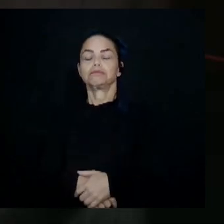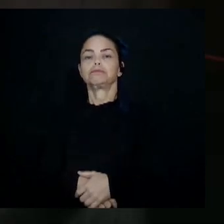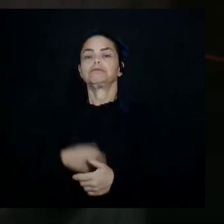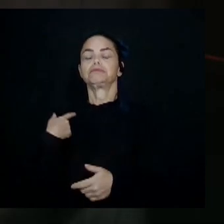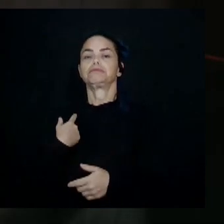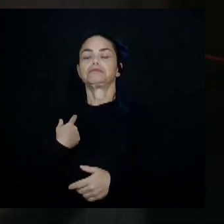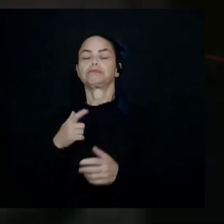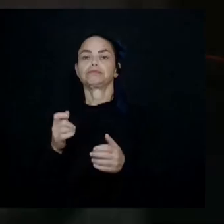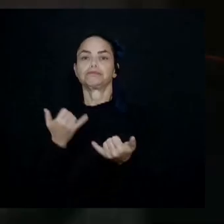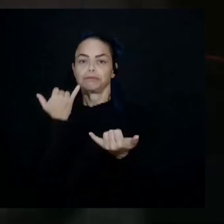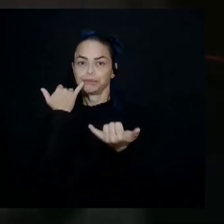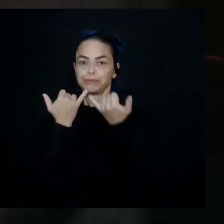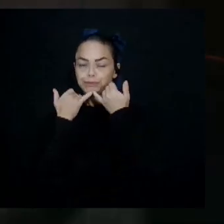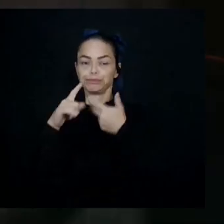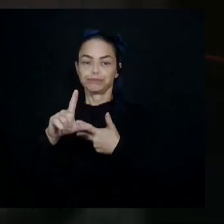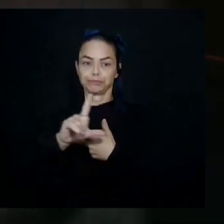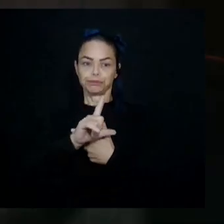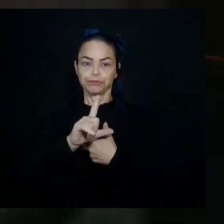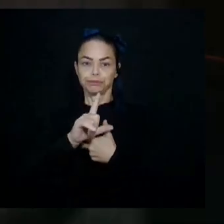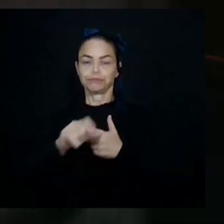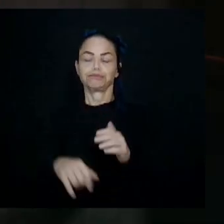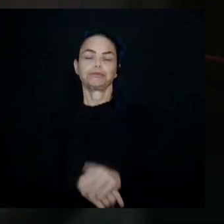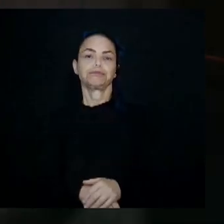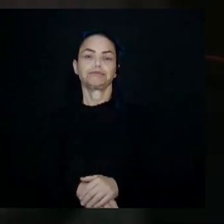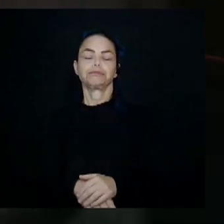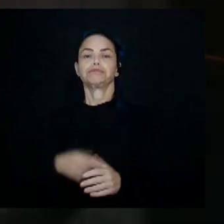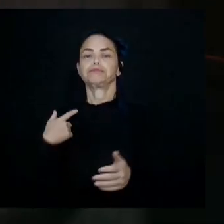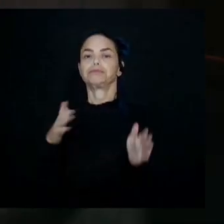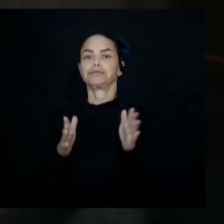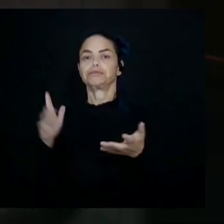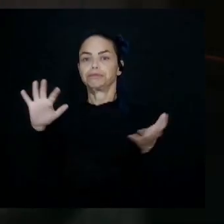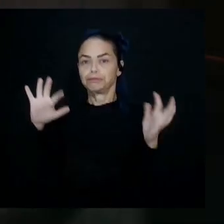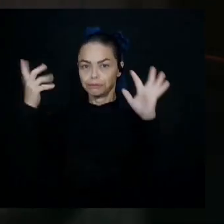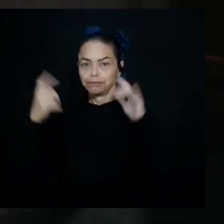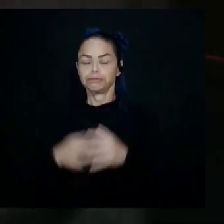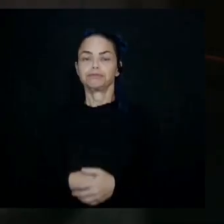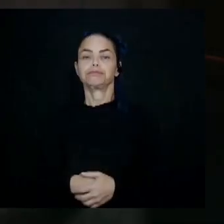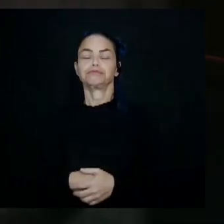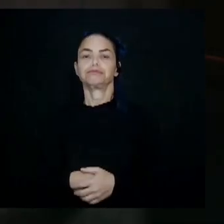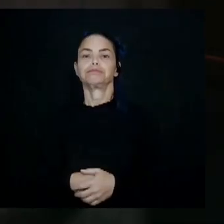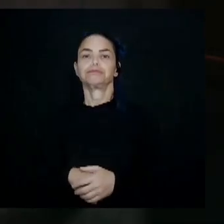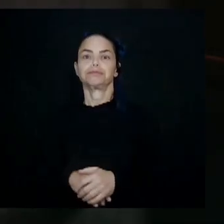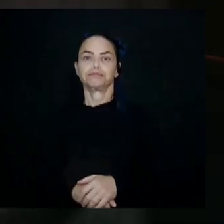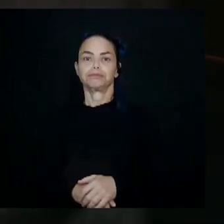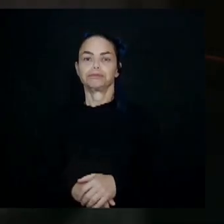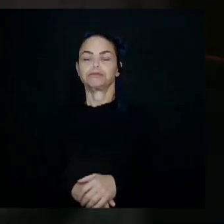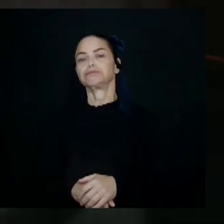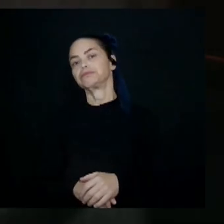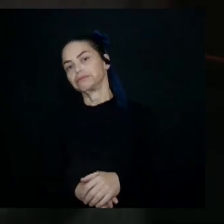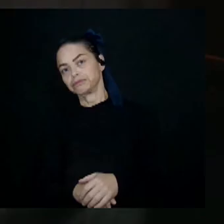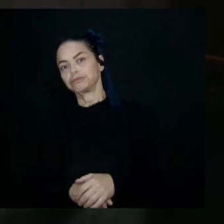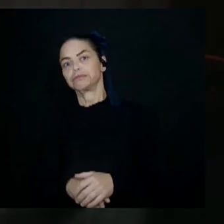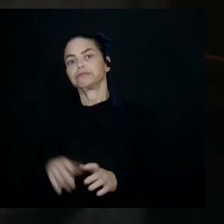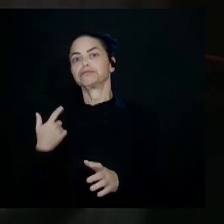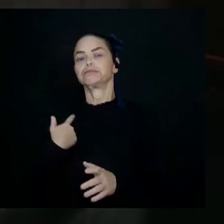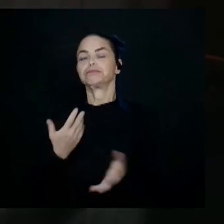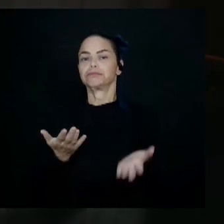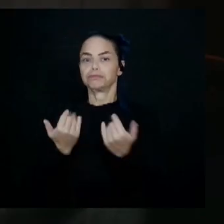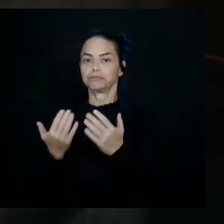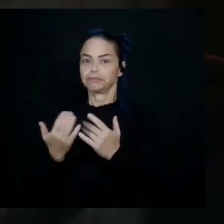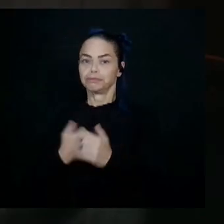do Legislativo, a previsão do tempo para o final de semana, e já eu venho apresentar então as nossas convidadas e começar a